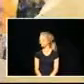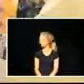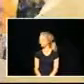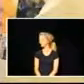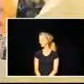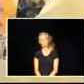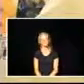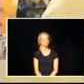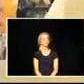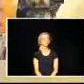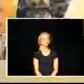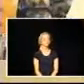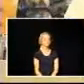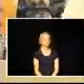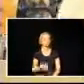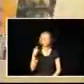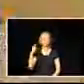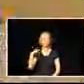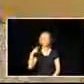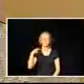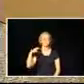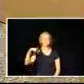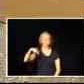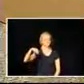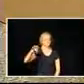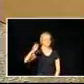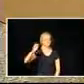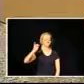Vereador Noilton.